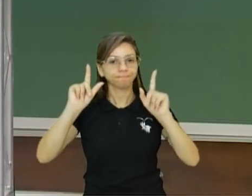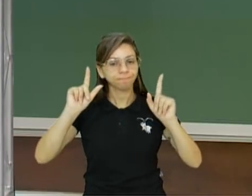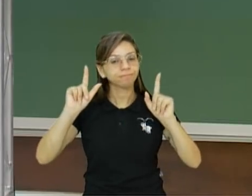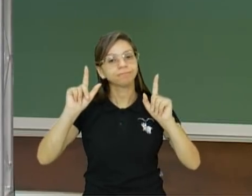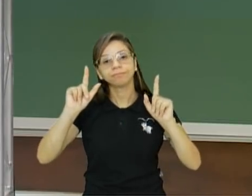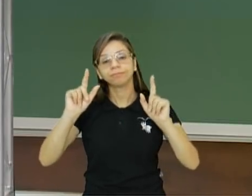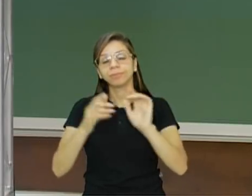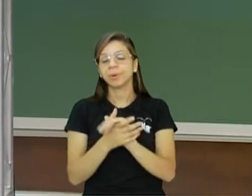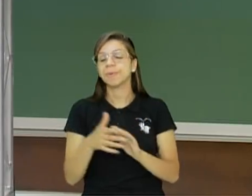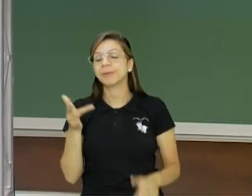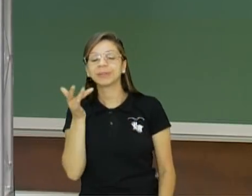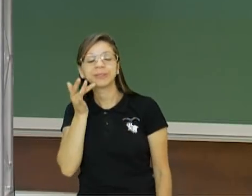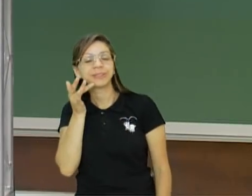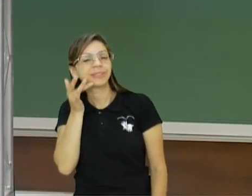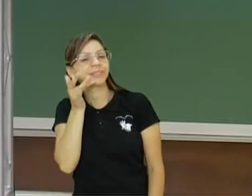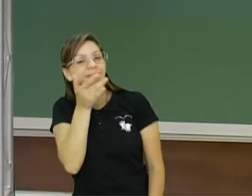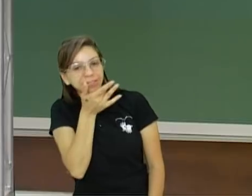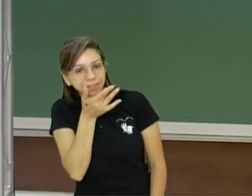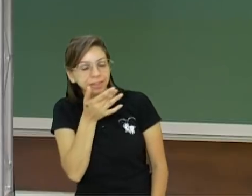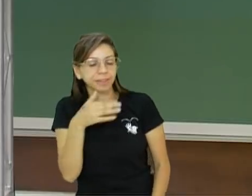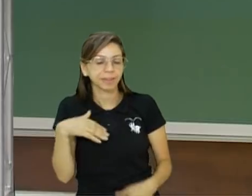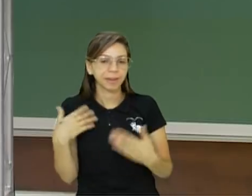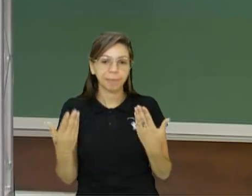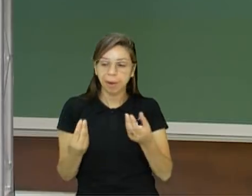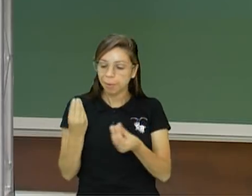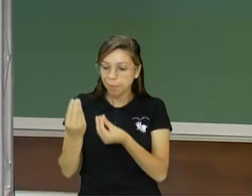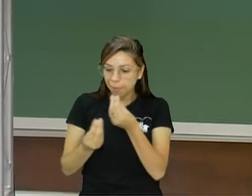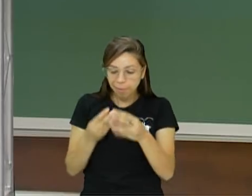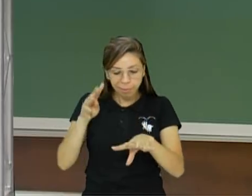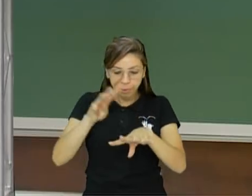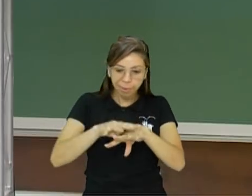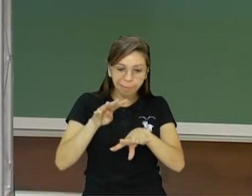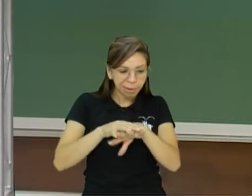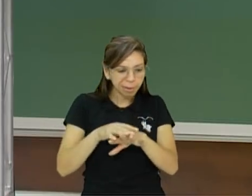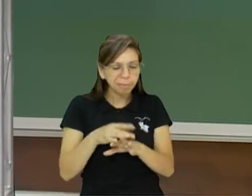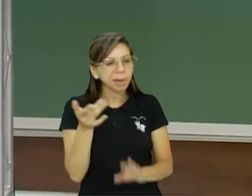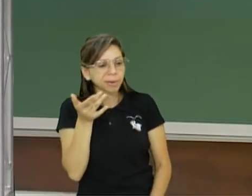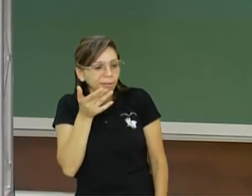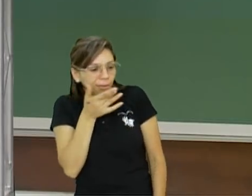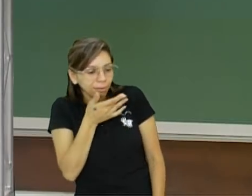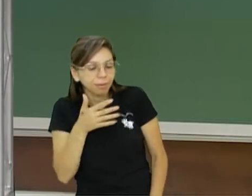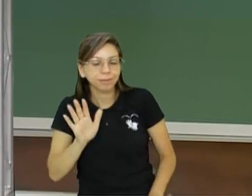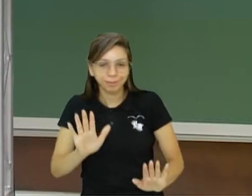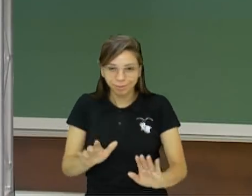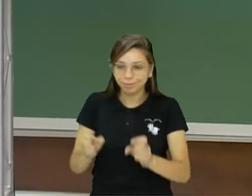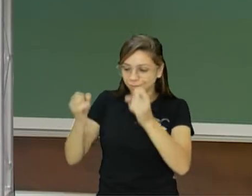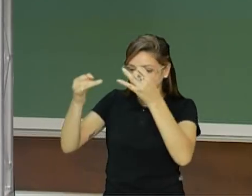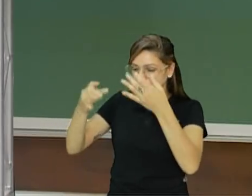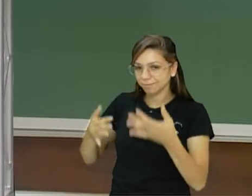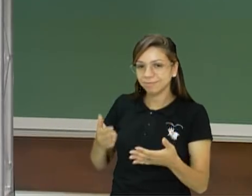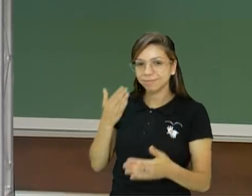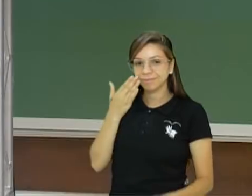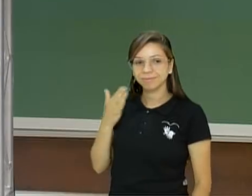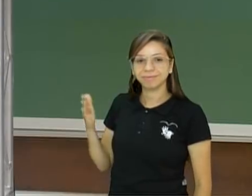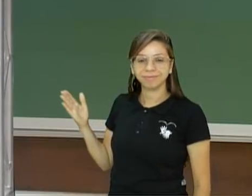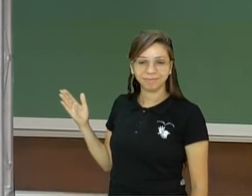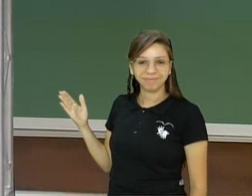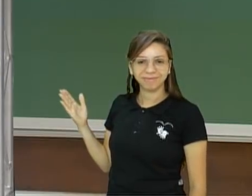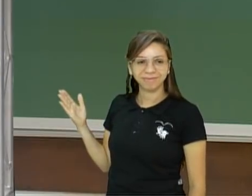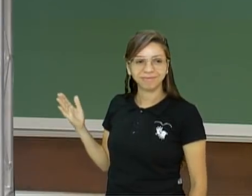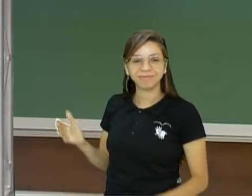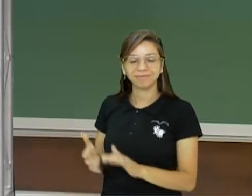forma saborosa. Prof, como que matemática é saborosa? Olhem aqui, nós vamos construir os poliedros